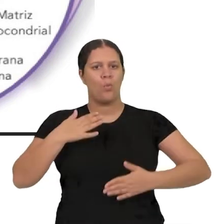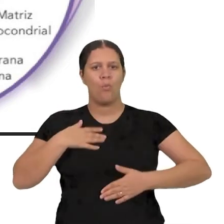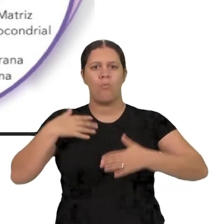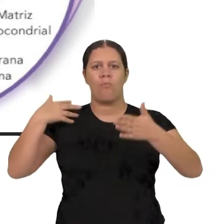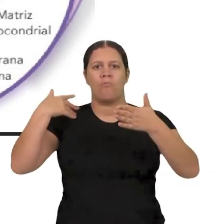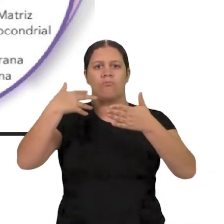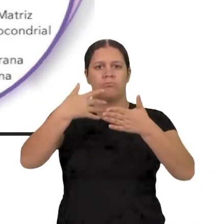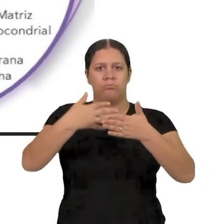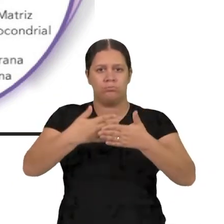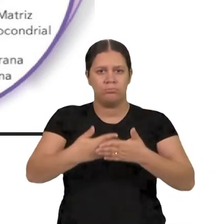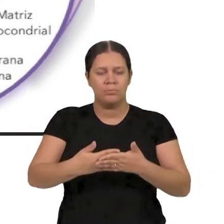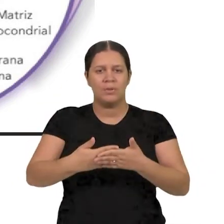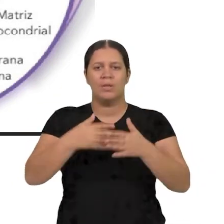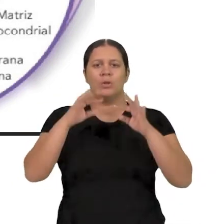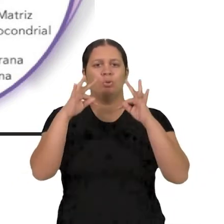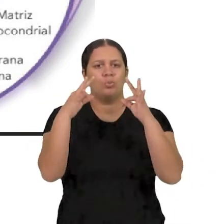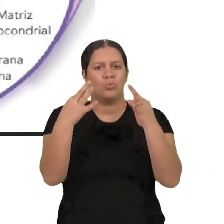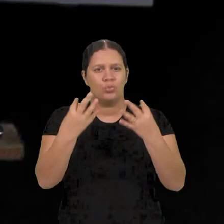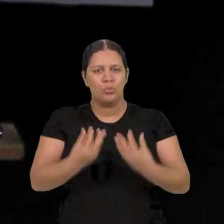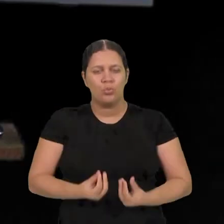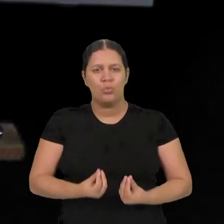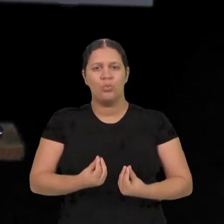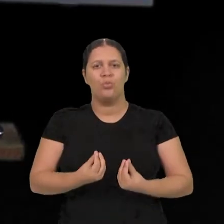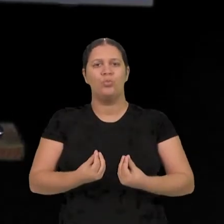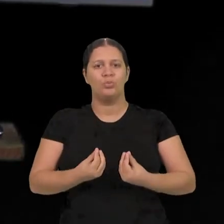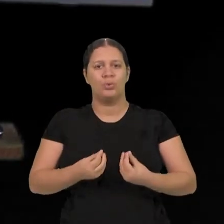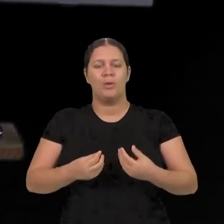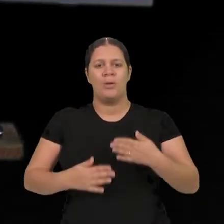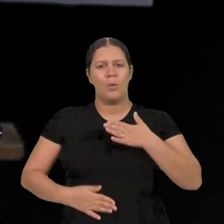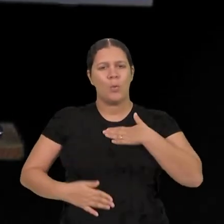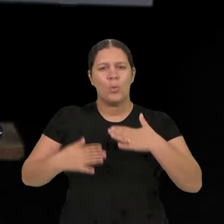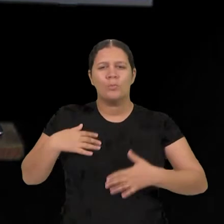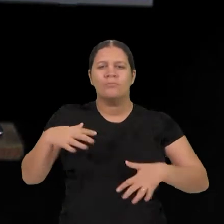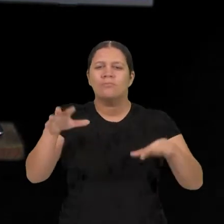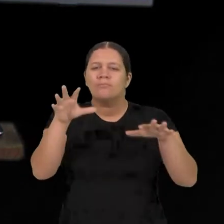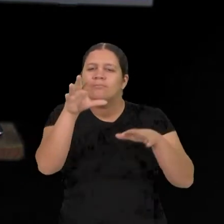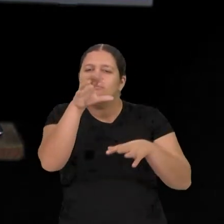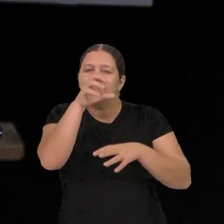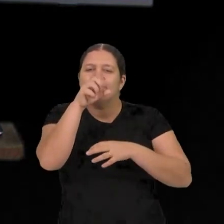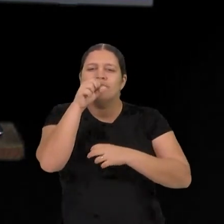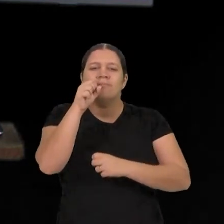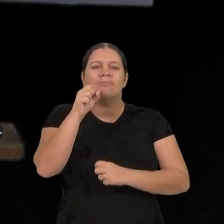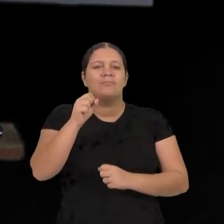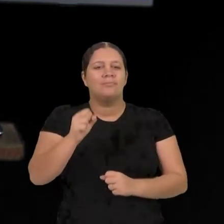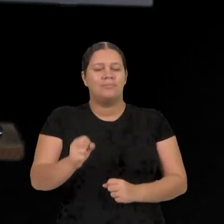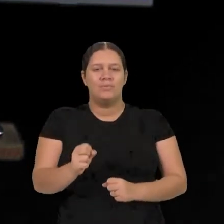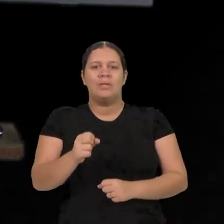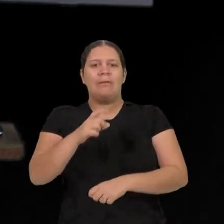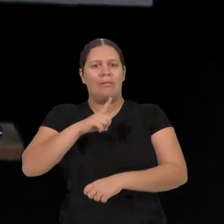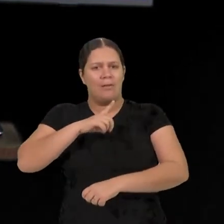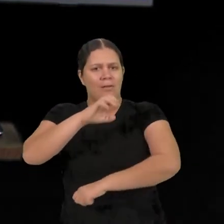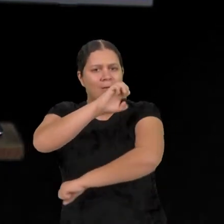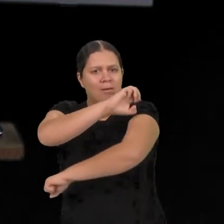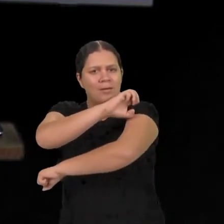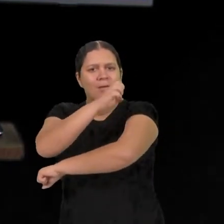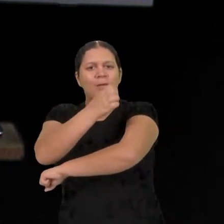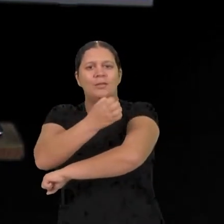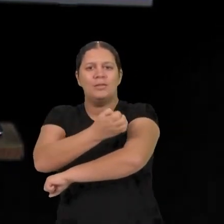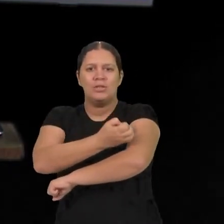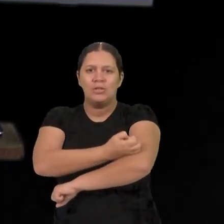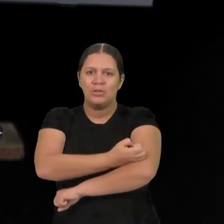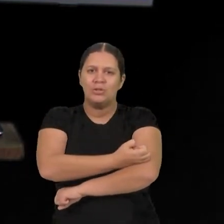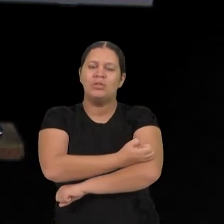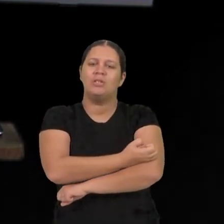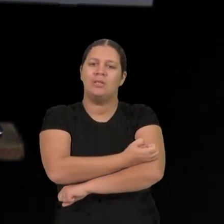trás, sabe? De todo organismo que faz respiração celular, que produz energia por